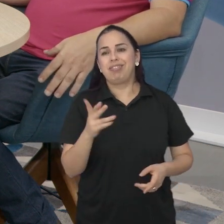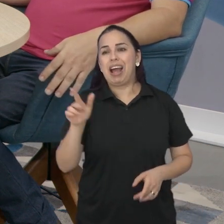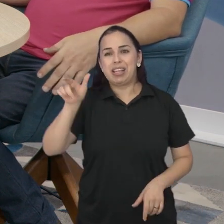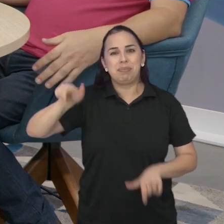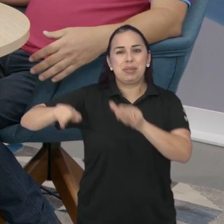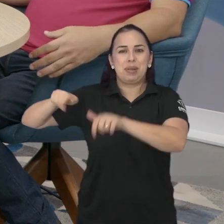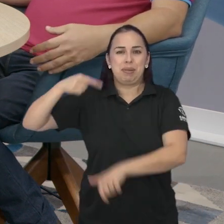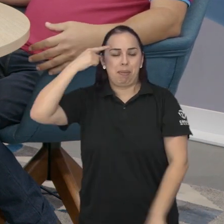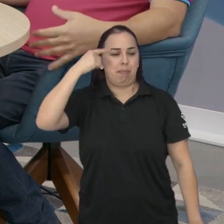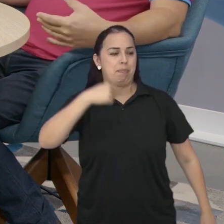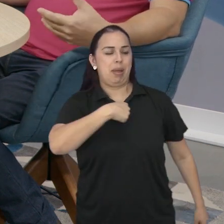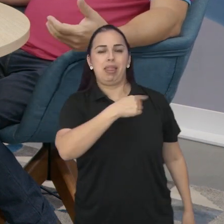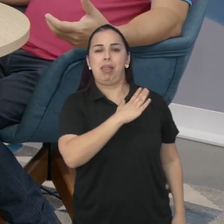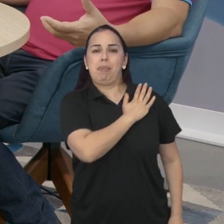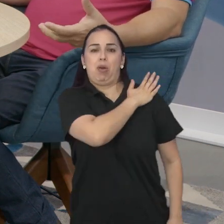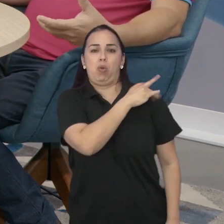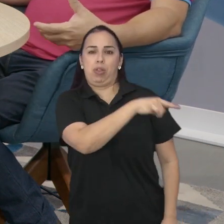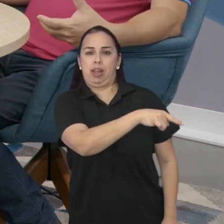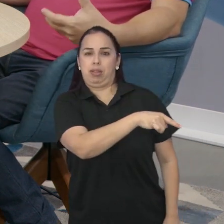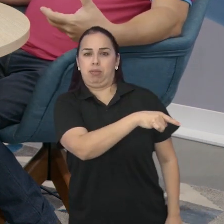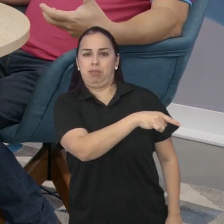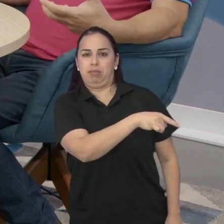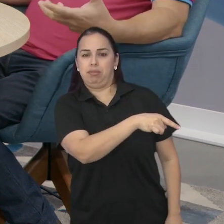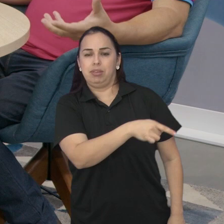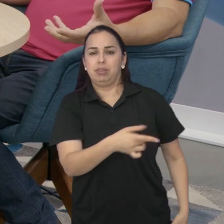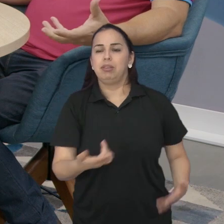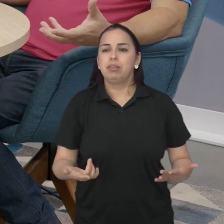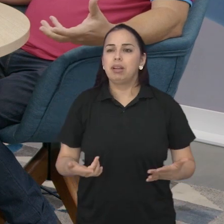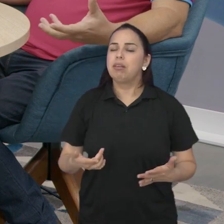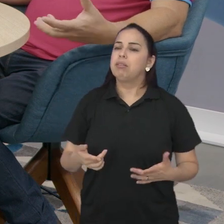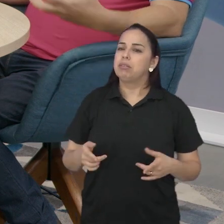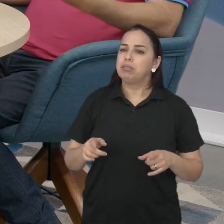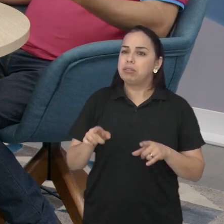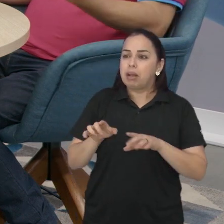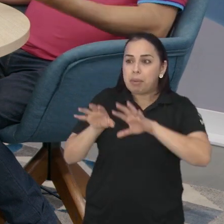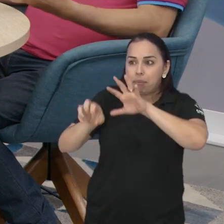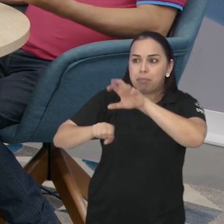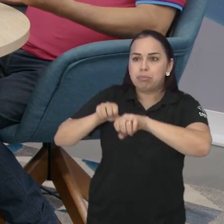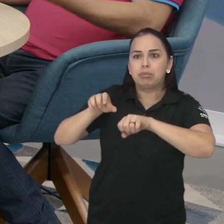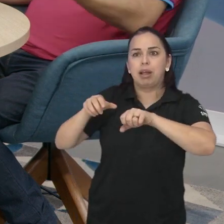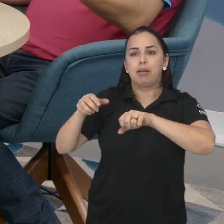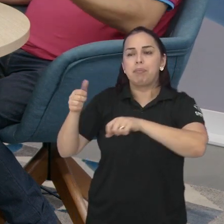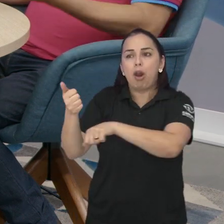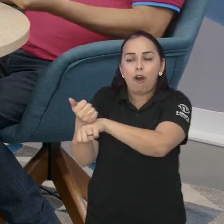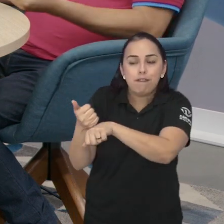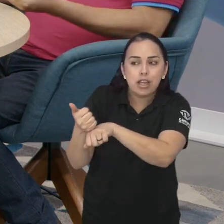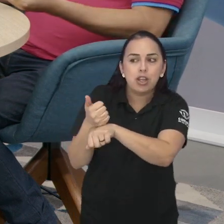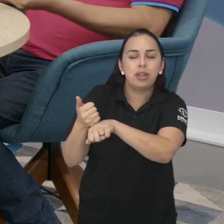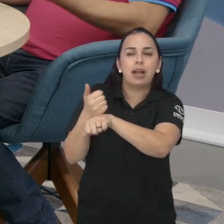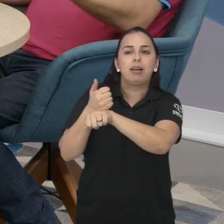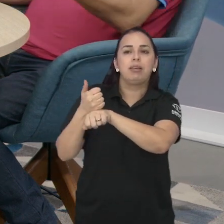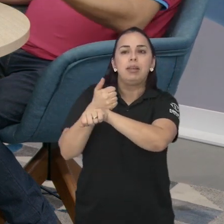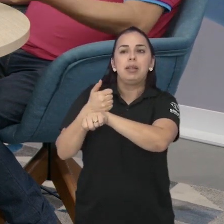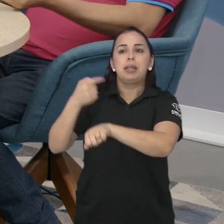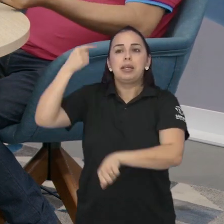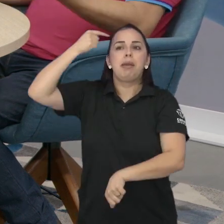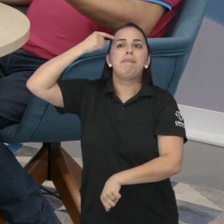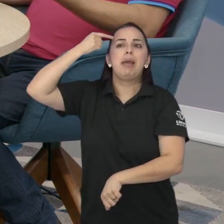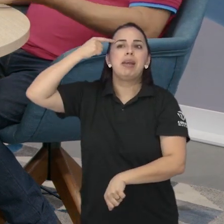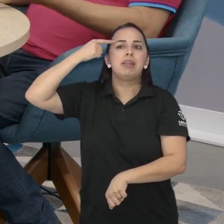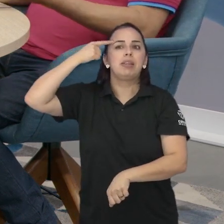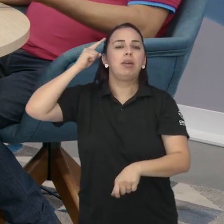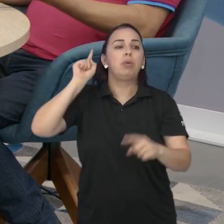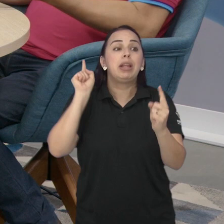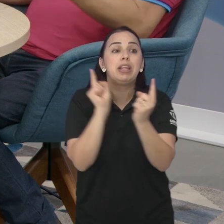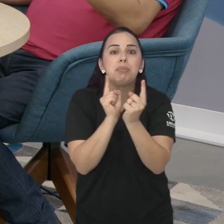esse preconceito. E nos cabe, enquanto profissionais, articular, pensar integralmente. Pensar é fácil,